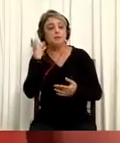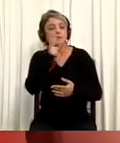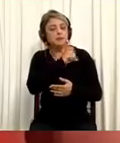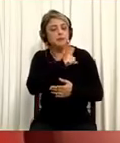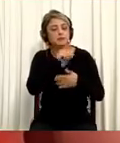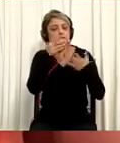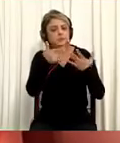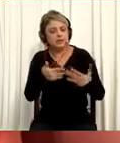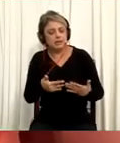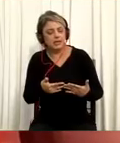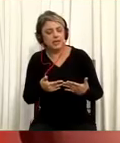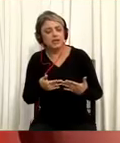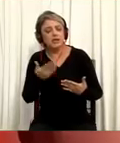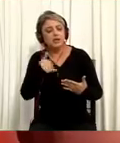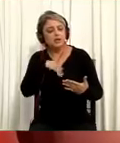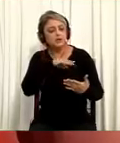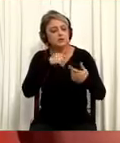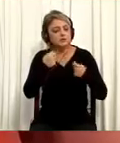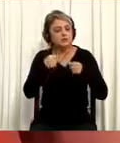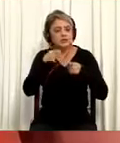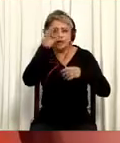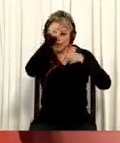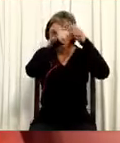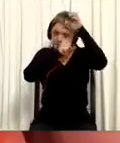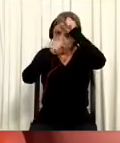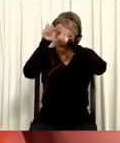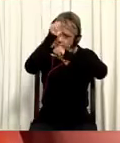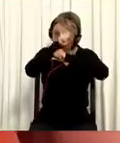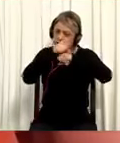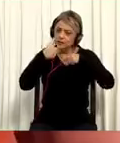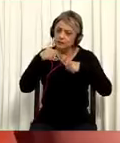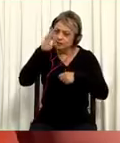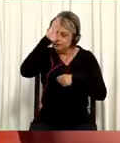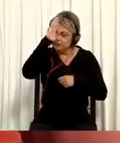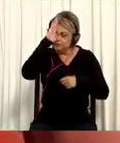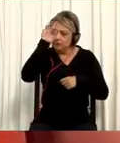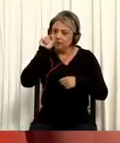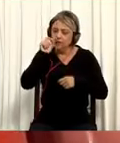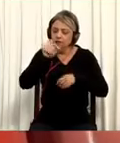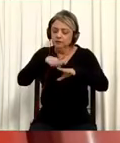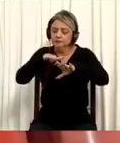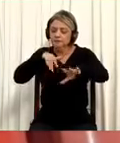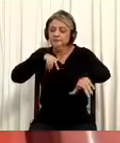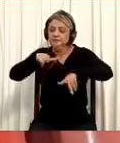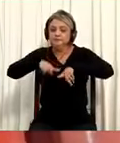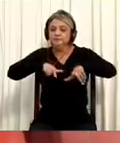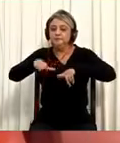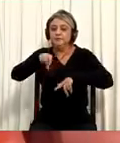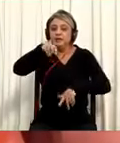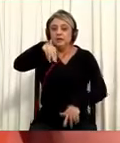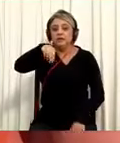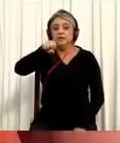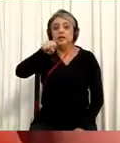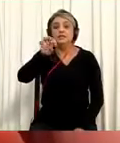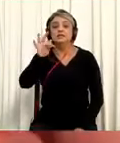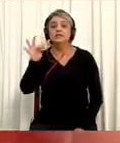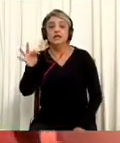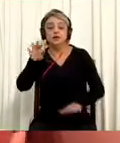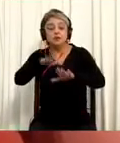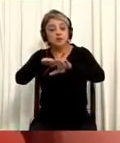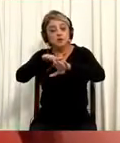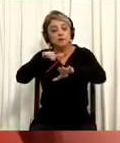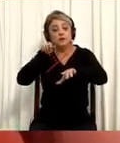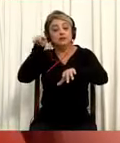rapidamente de que nós precisamos aprender, principalmente com o movimento dos trabalhadores sem terra, um